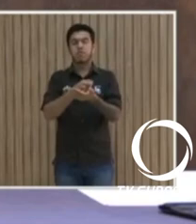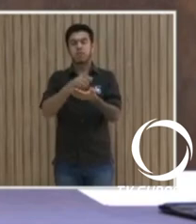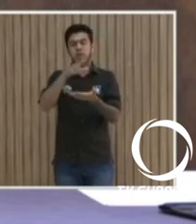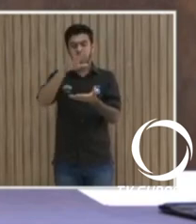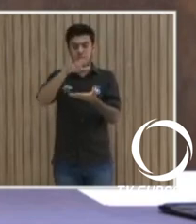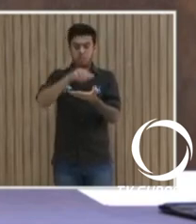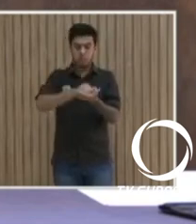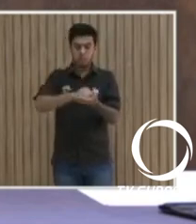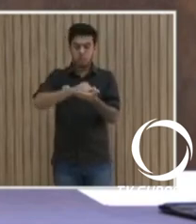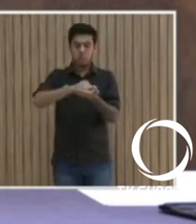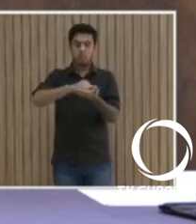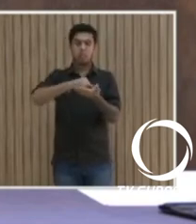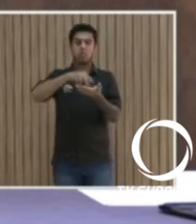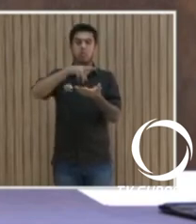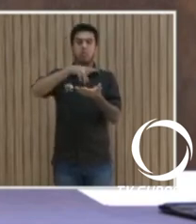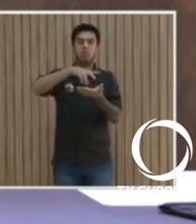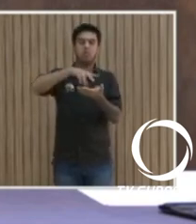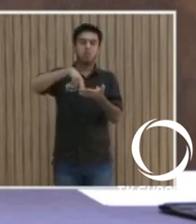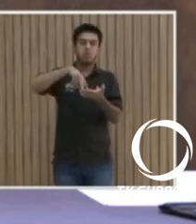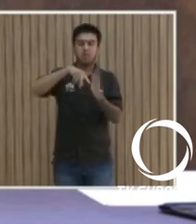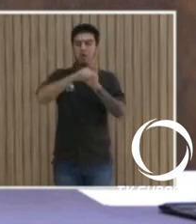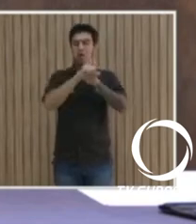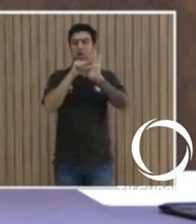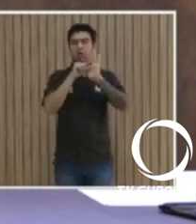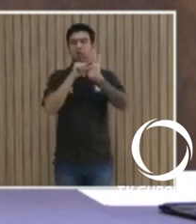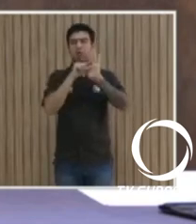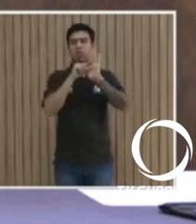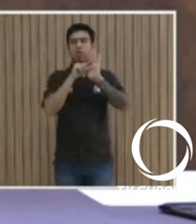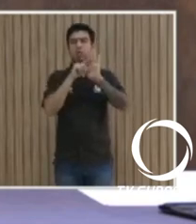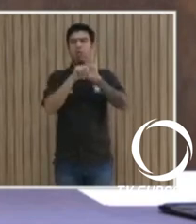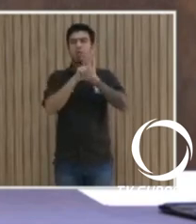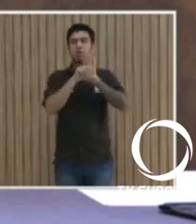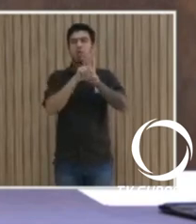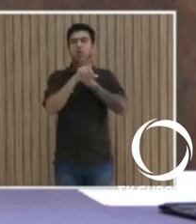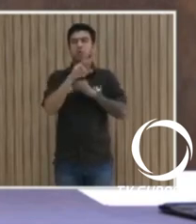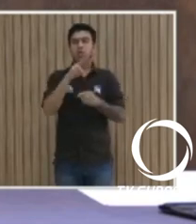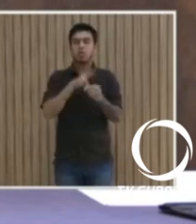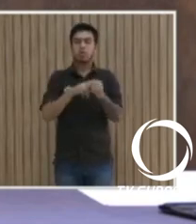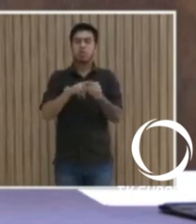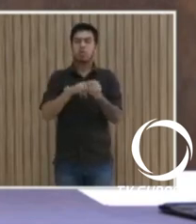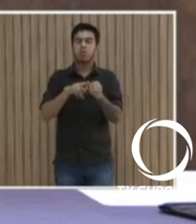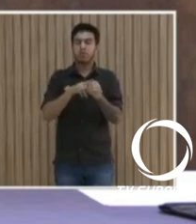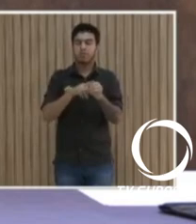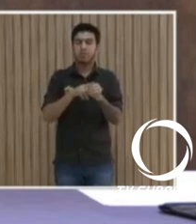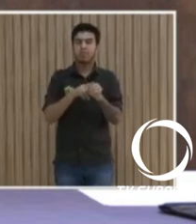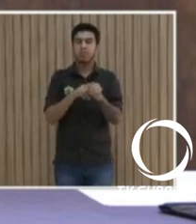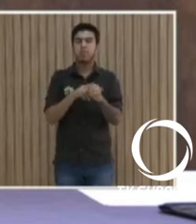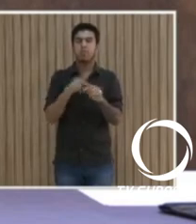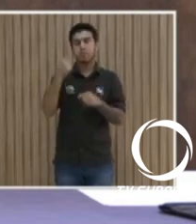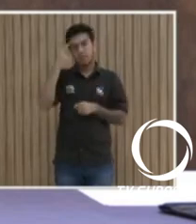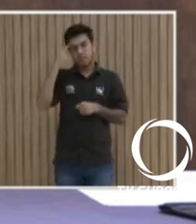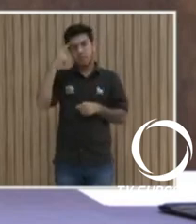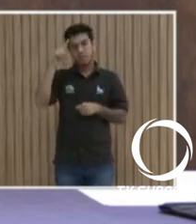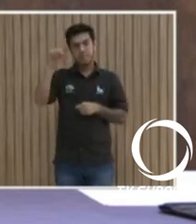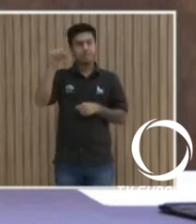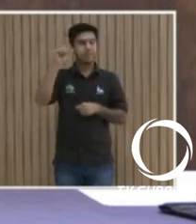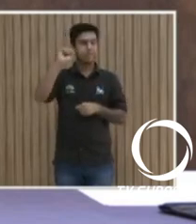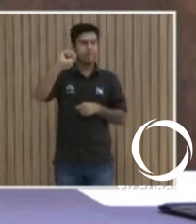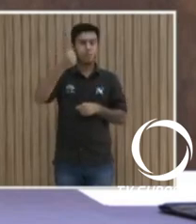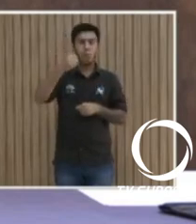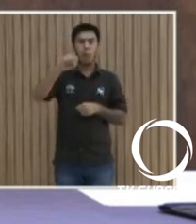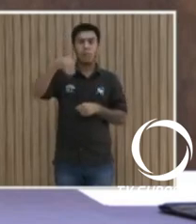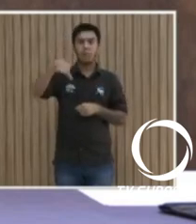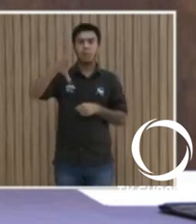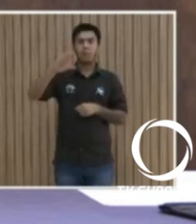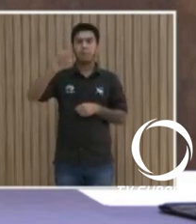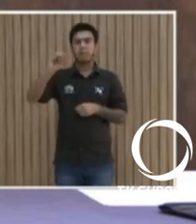artigo 199 do Regimento Interno desta casa de leis a ser realizada no dia 8 de